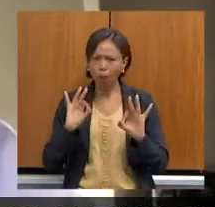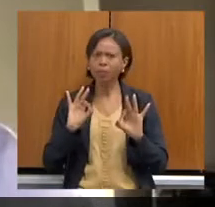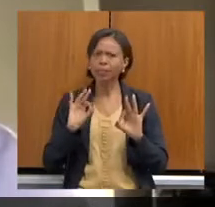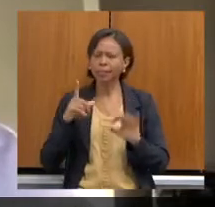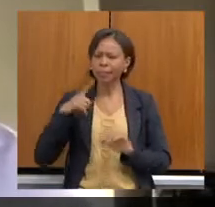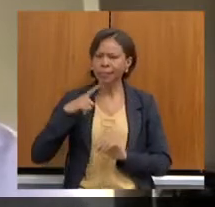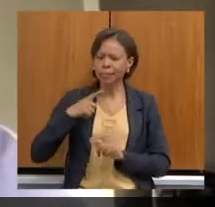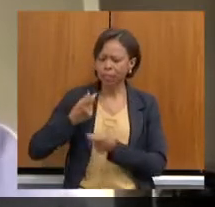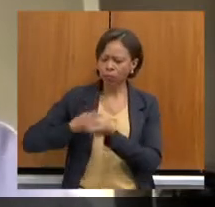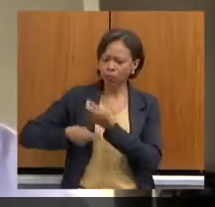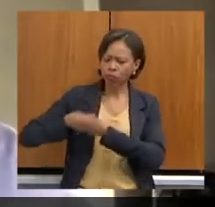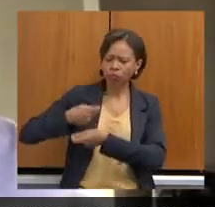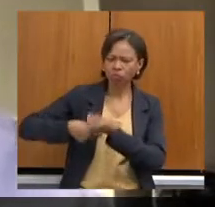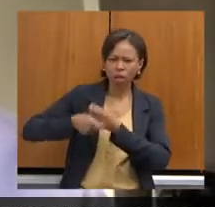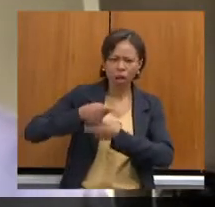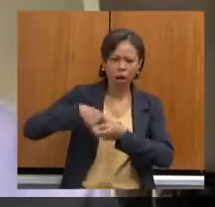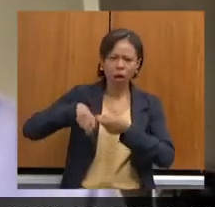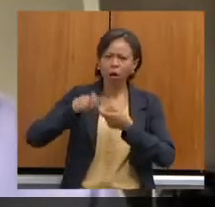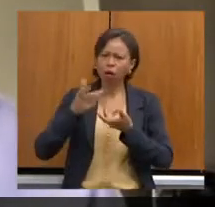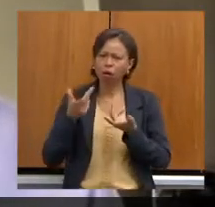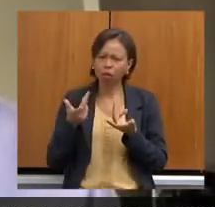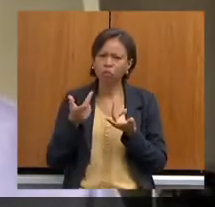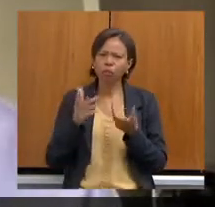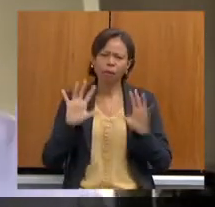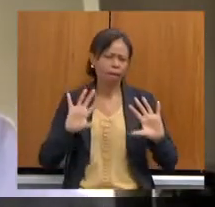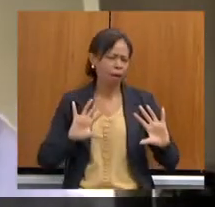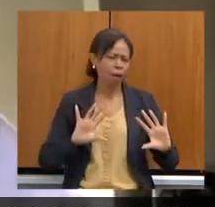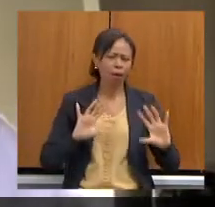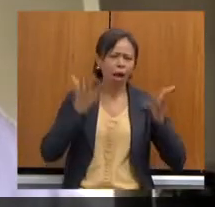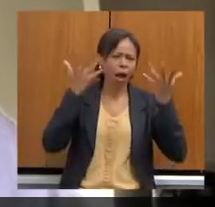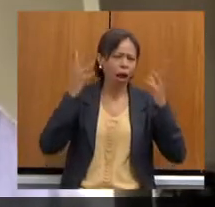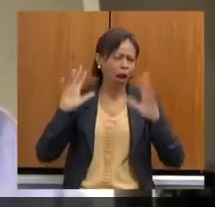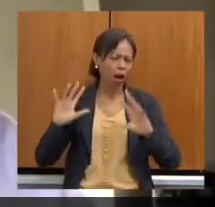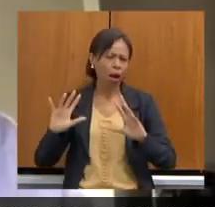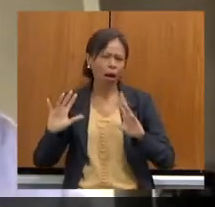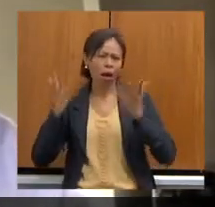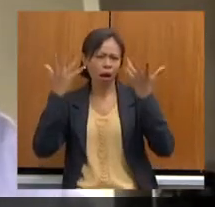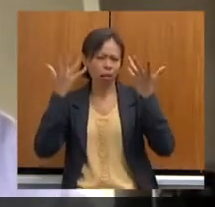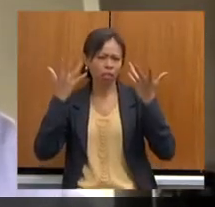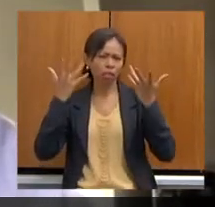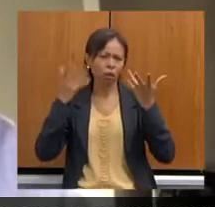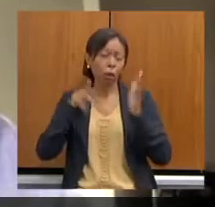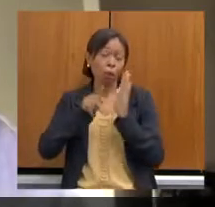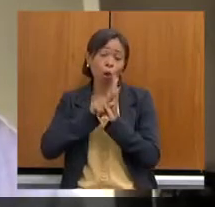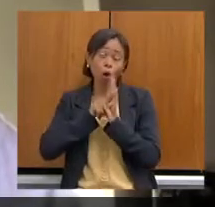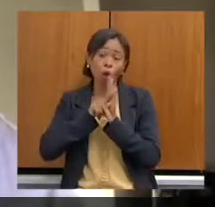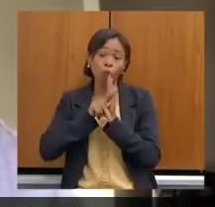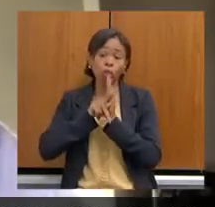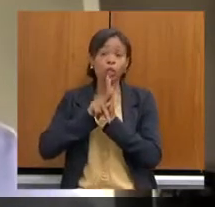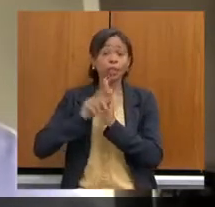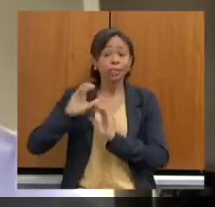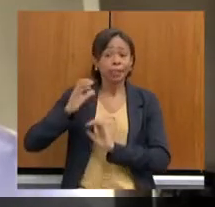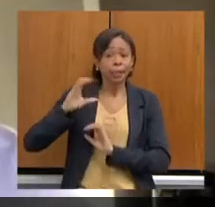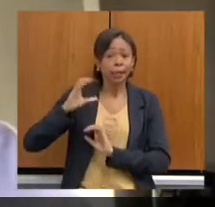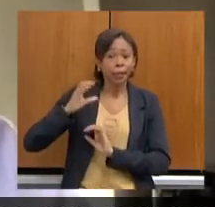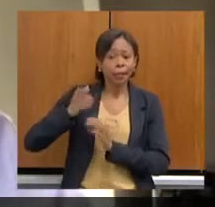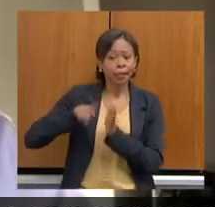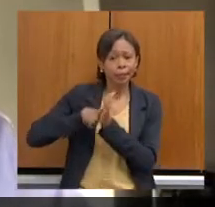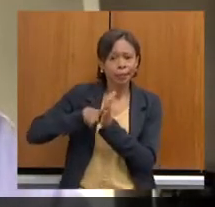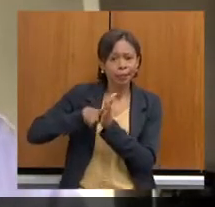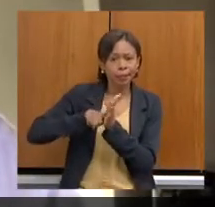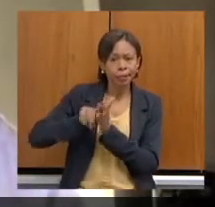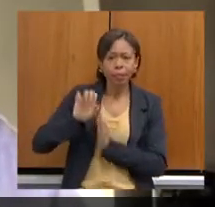negócio da os eventos promovidos por cientista ele é matéria